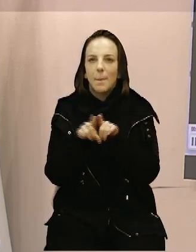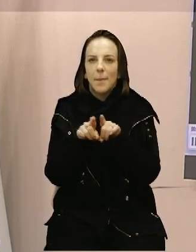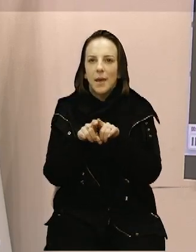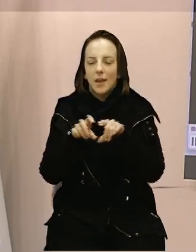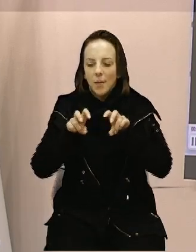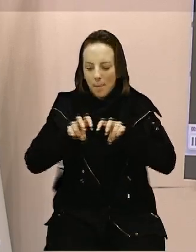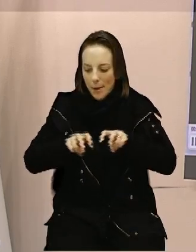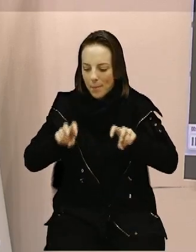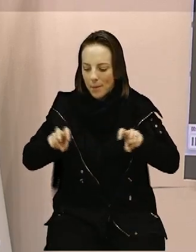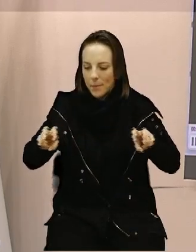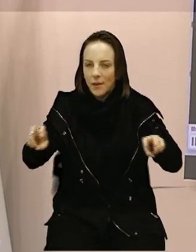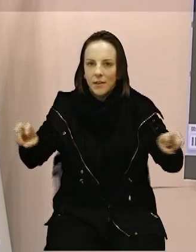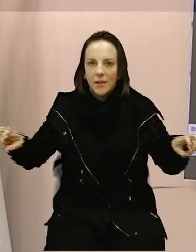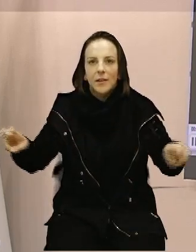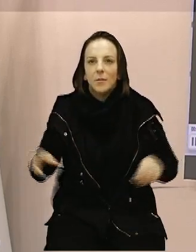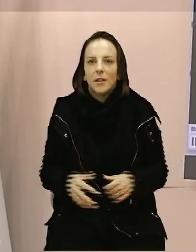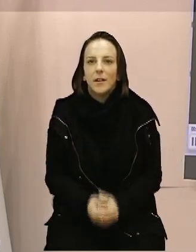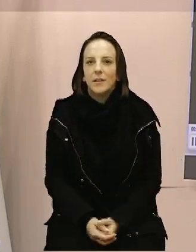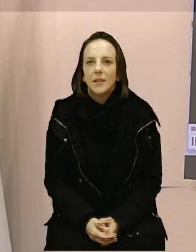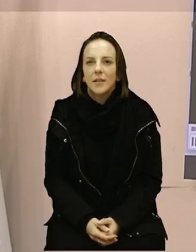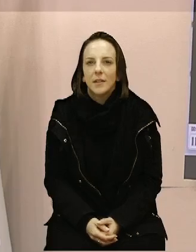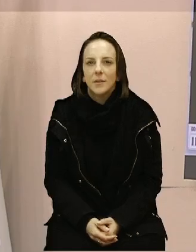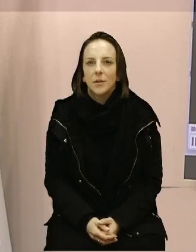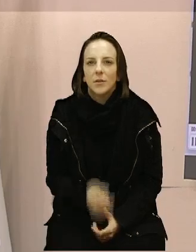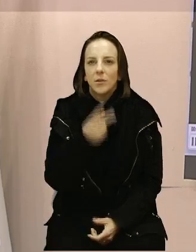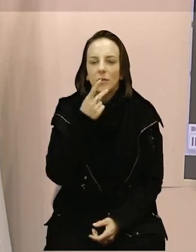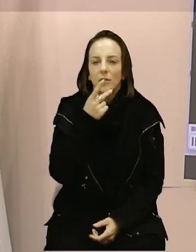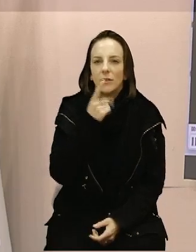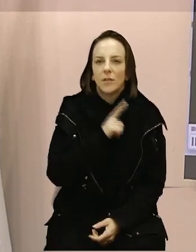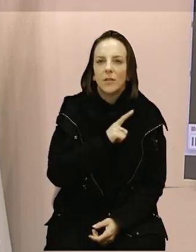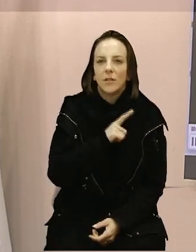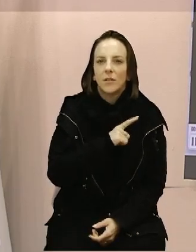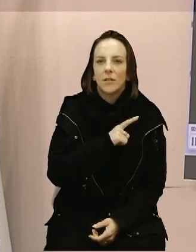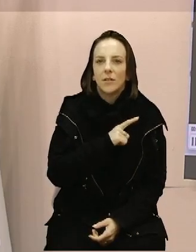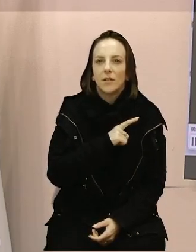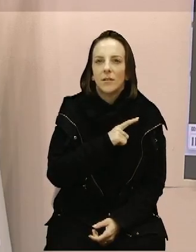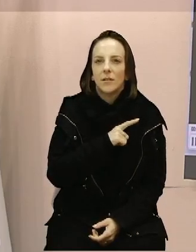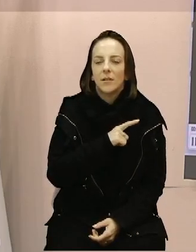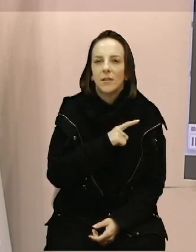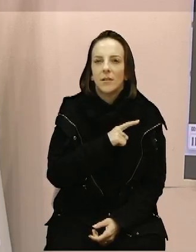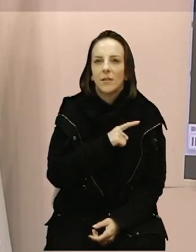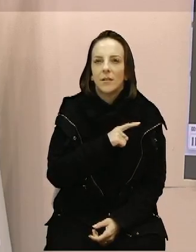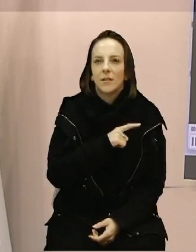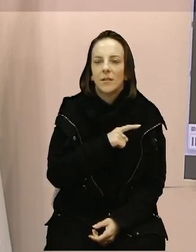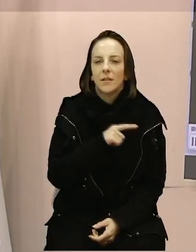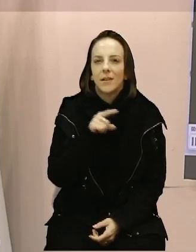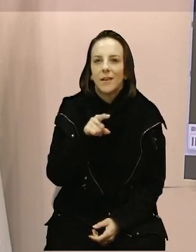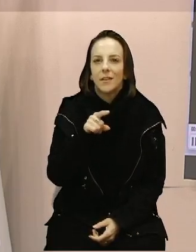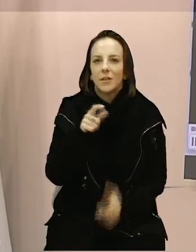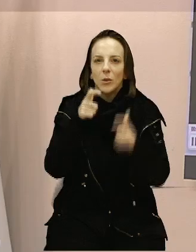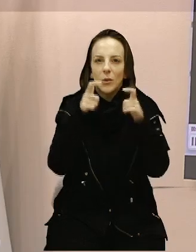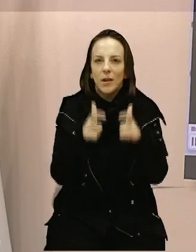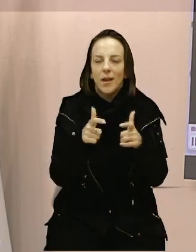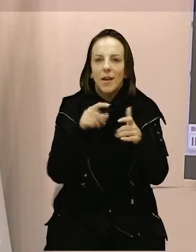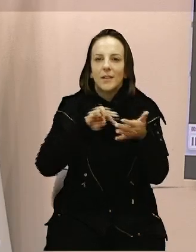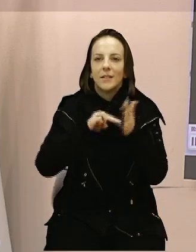arquibancadas, as muretas ao entorno. Algo nobre que significa